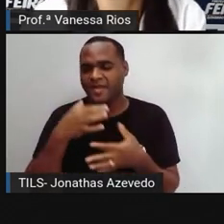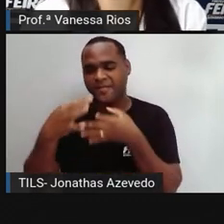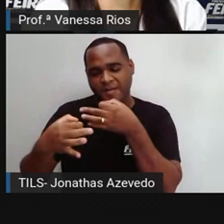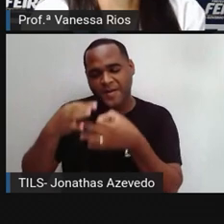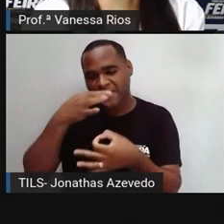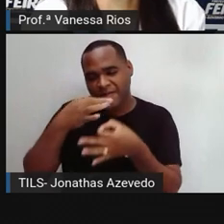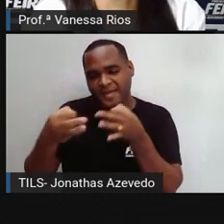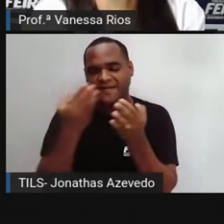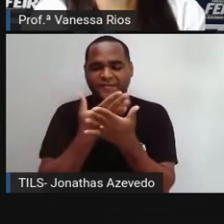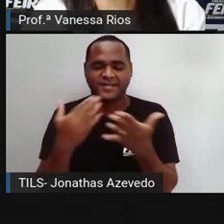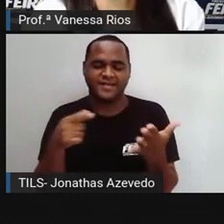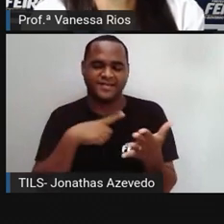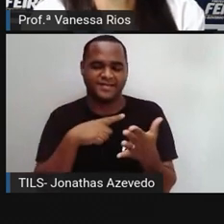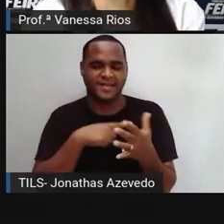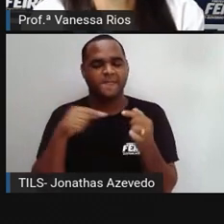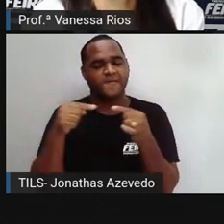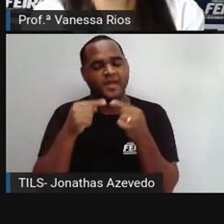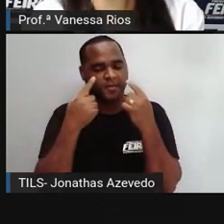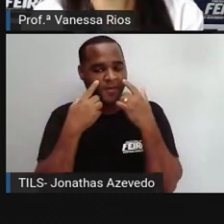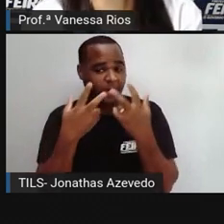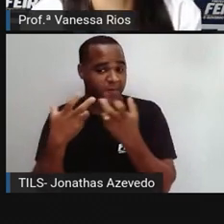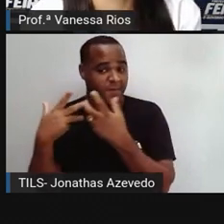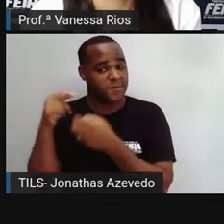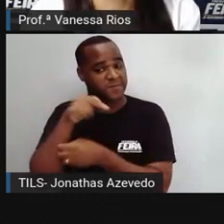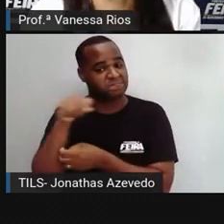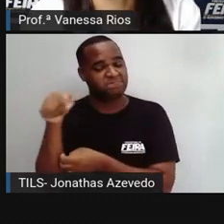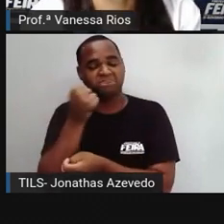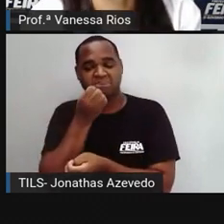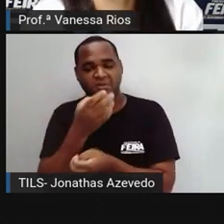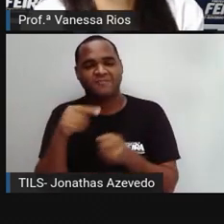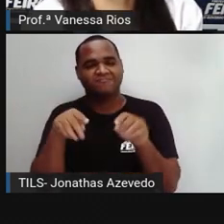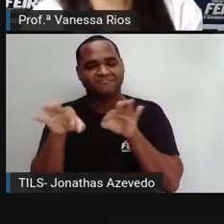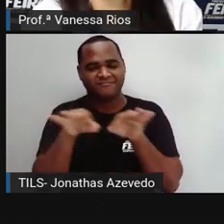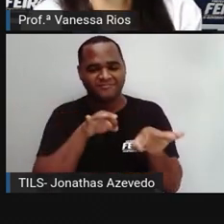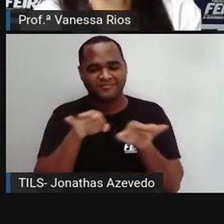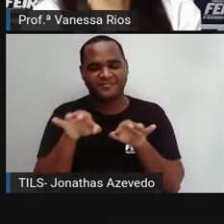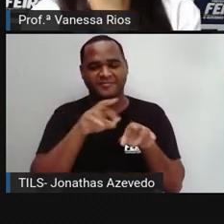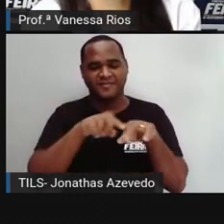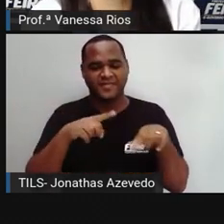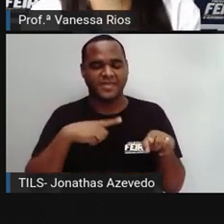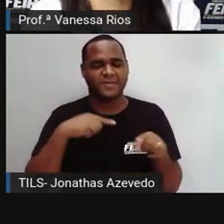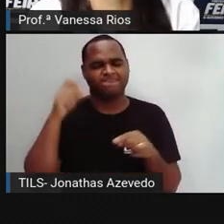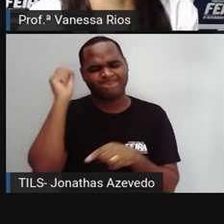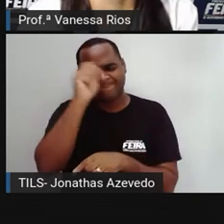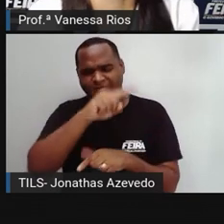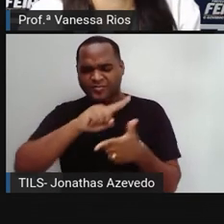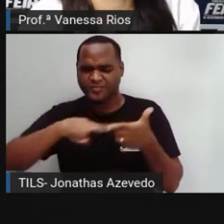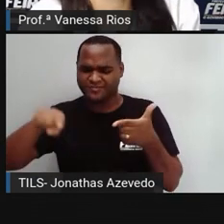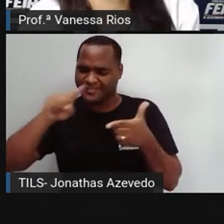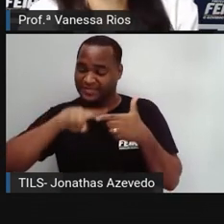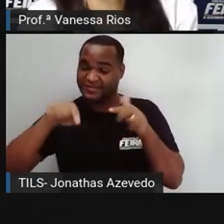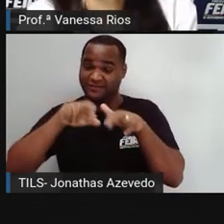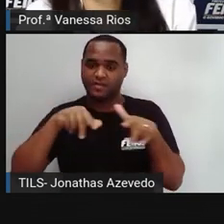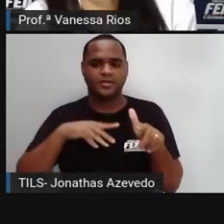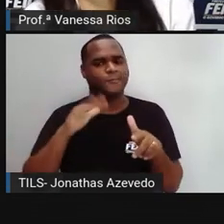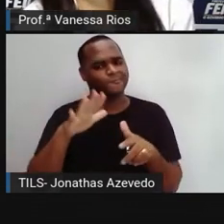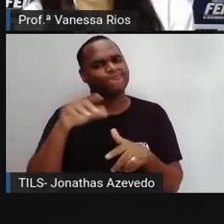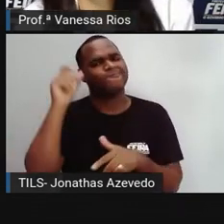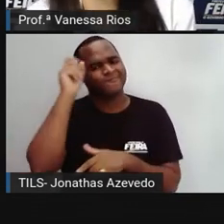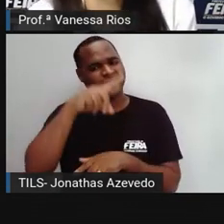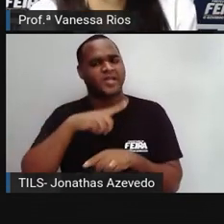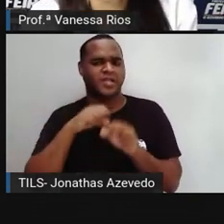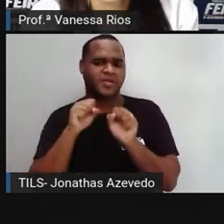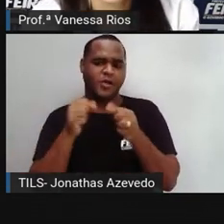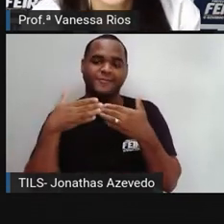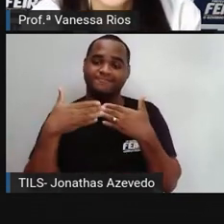dicas que nós observamos durante esta semana e se preparem aí para os novos desafios, para as novas